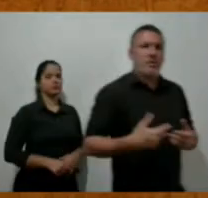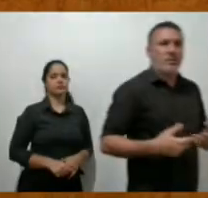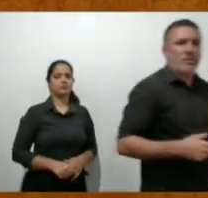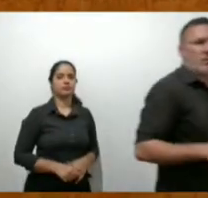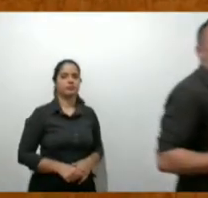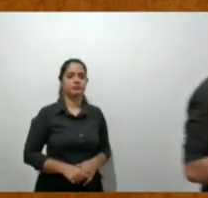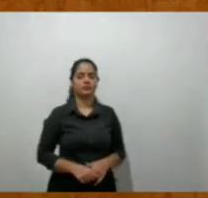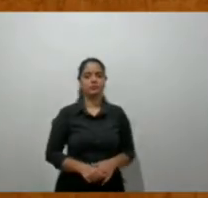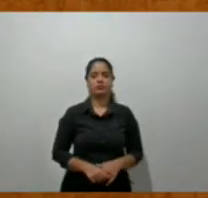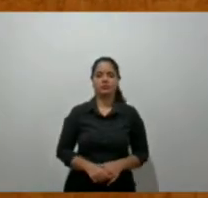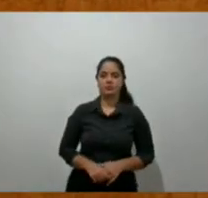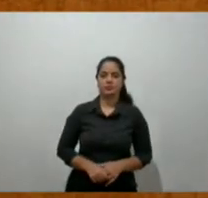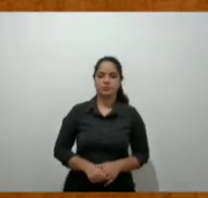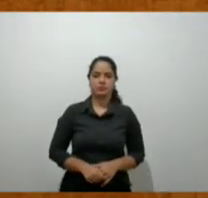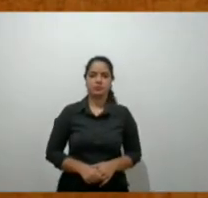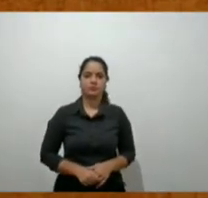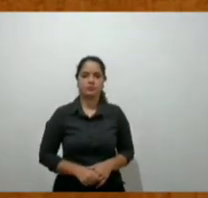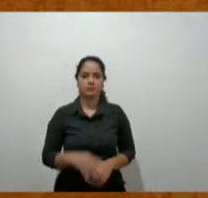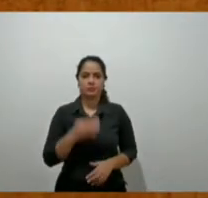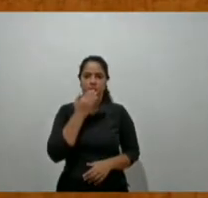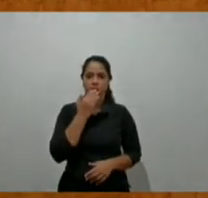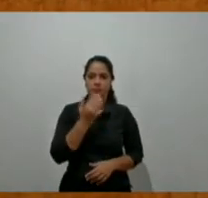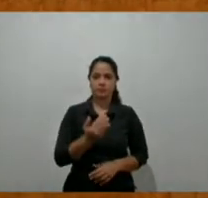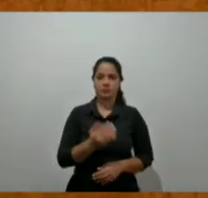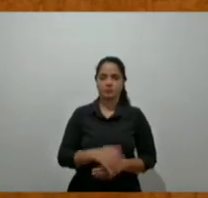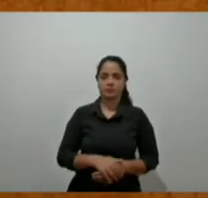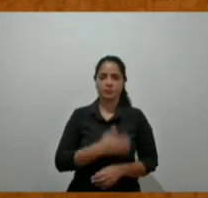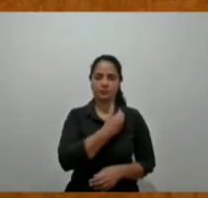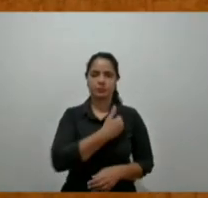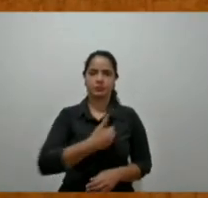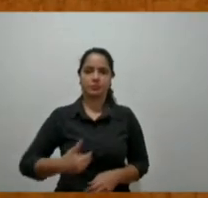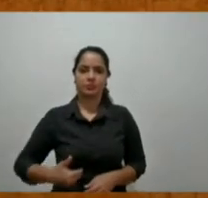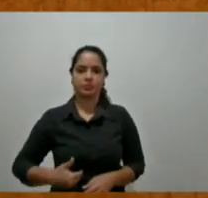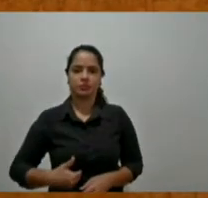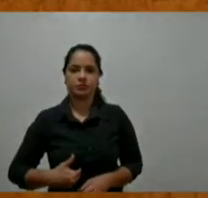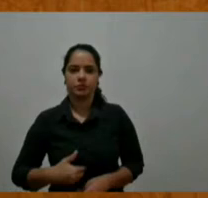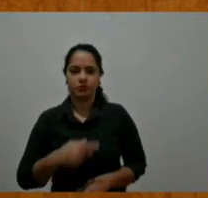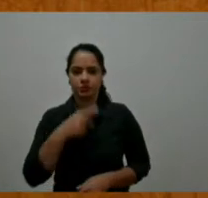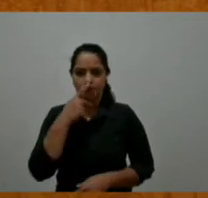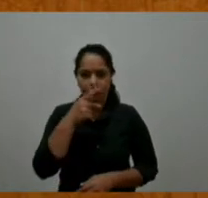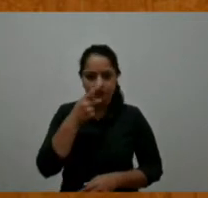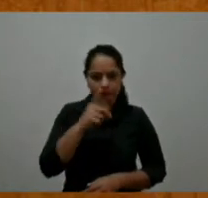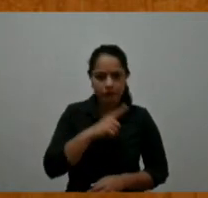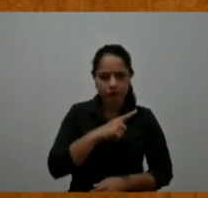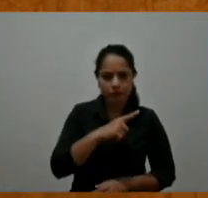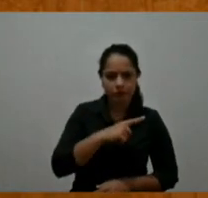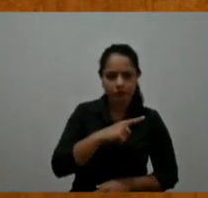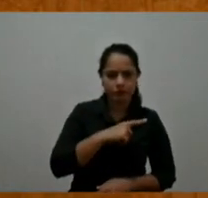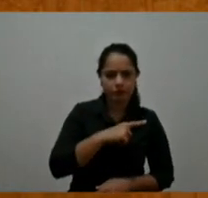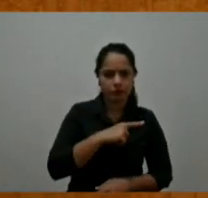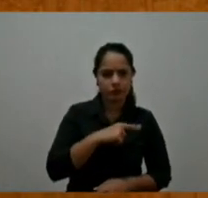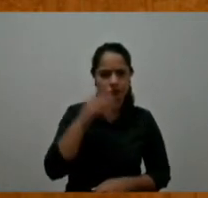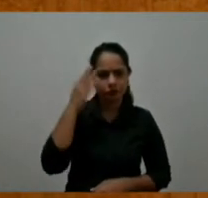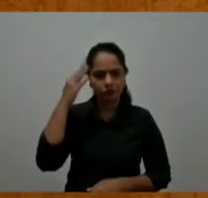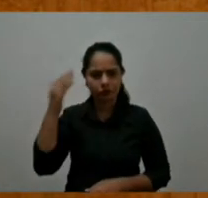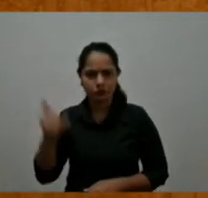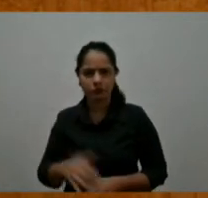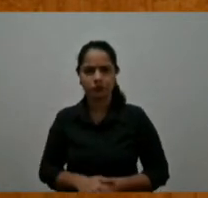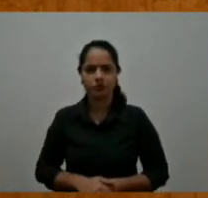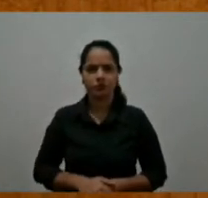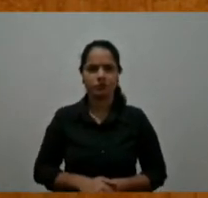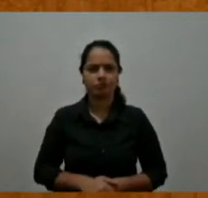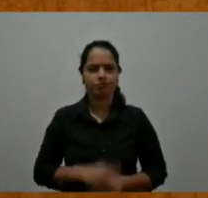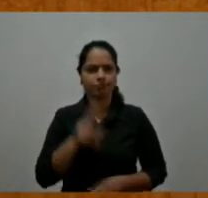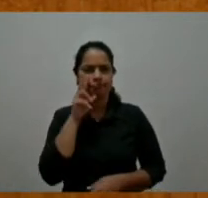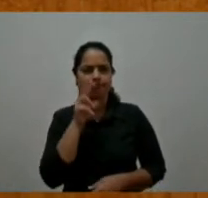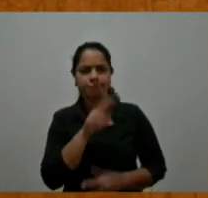maneira geral, se no Brasil ou aqui mesmo no Estado tem algum case, algum caso de sucesso que te inspira sobre governança, sobre